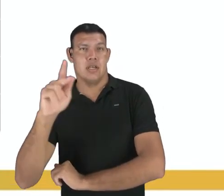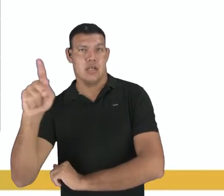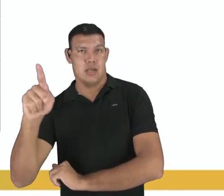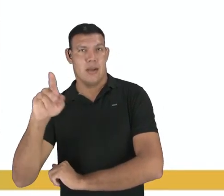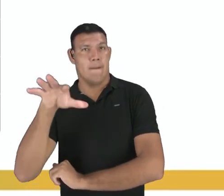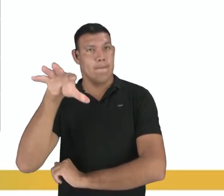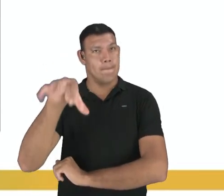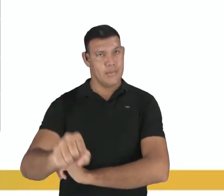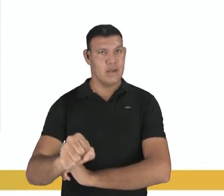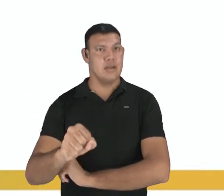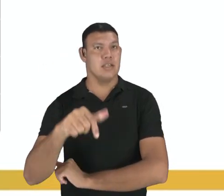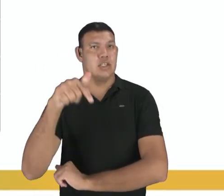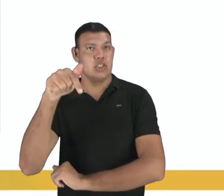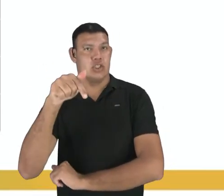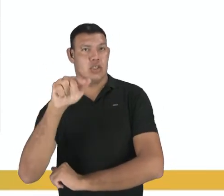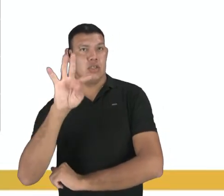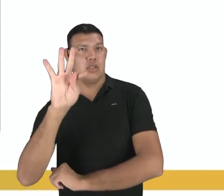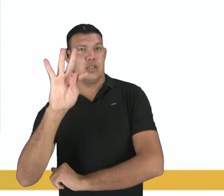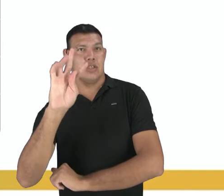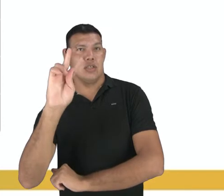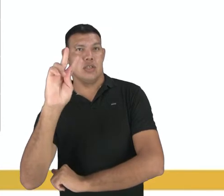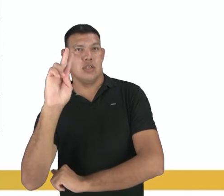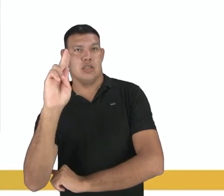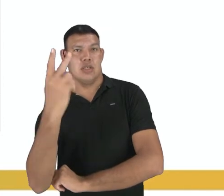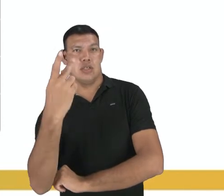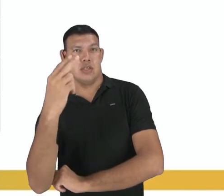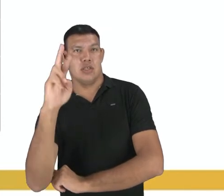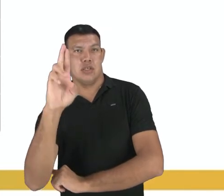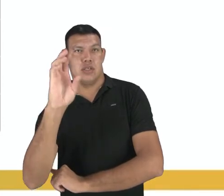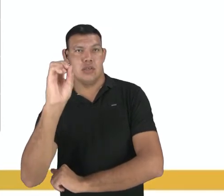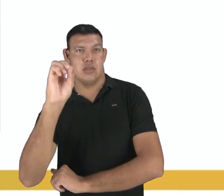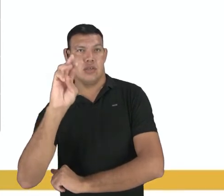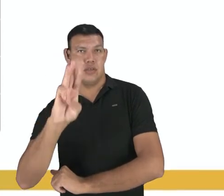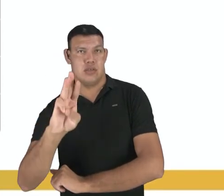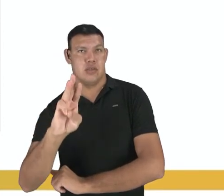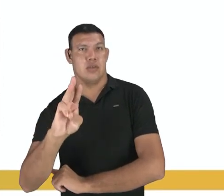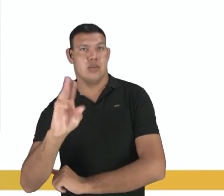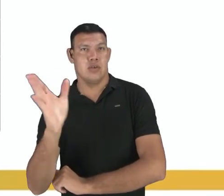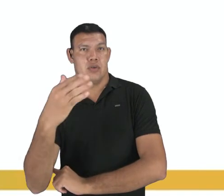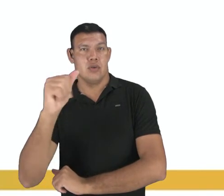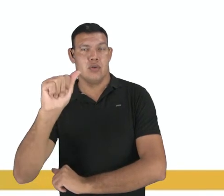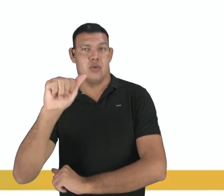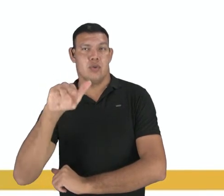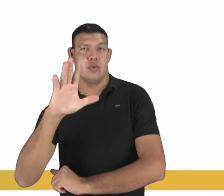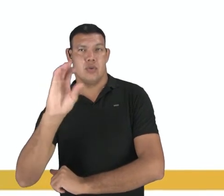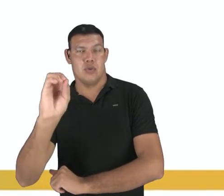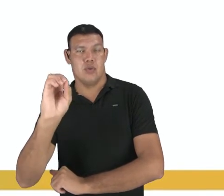jogar fora. Turn on, que significa ligar.